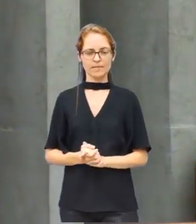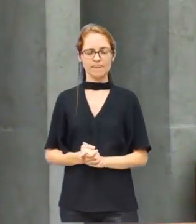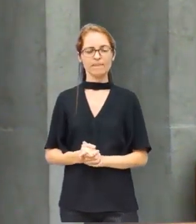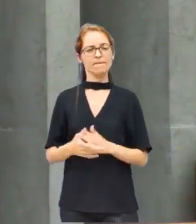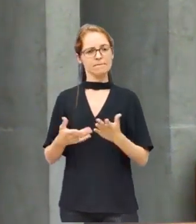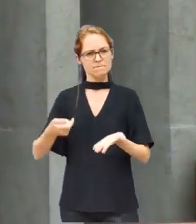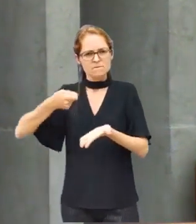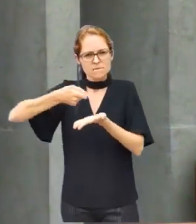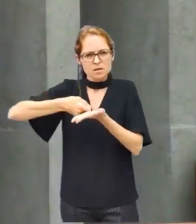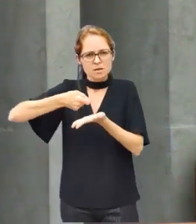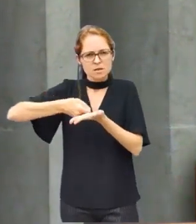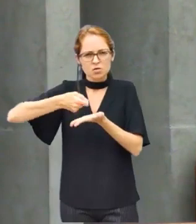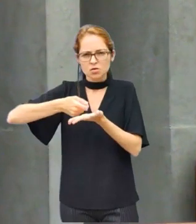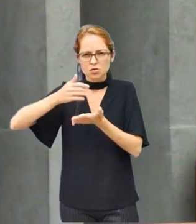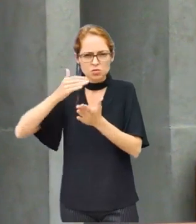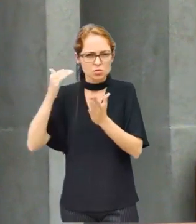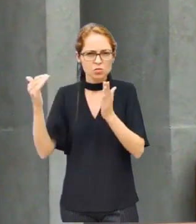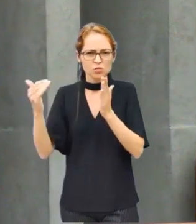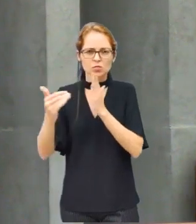suas criaturas,